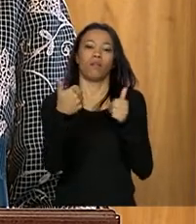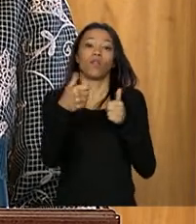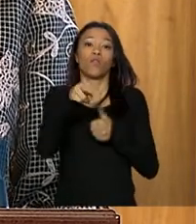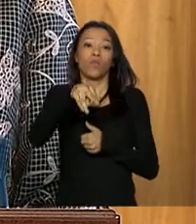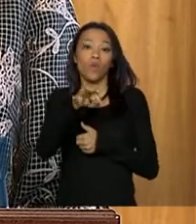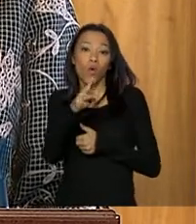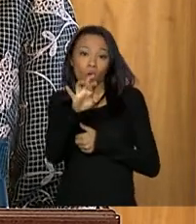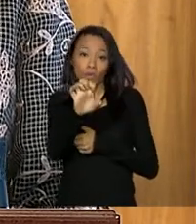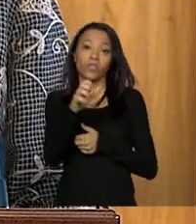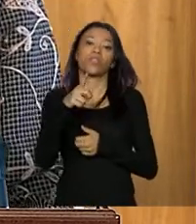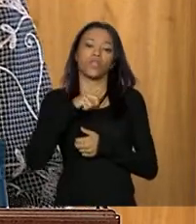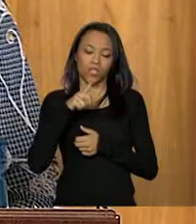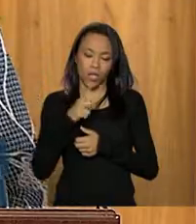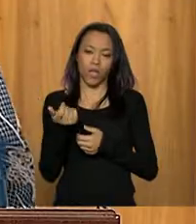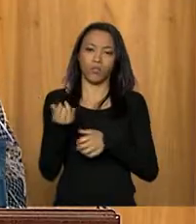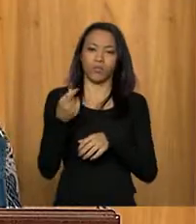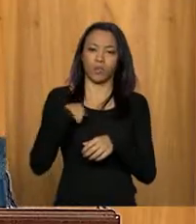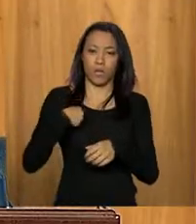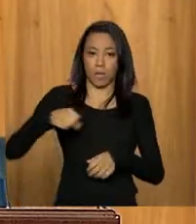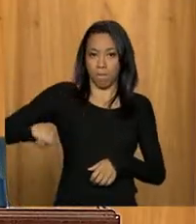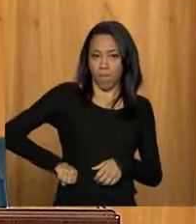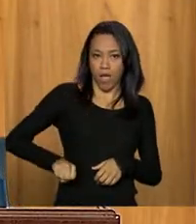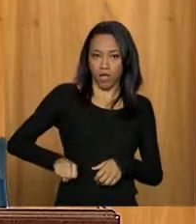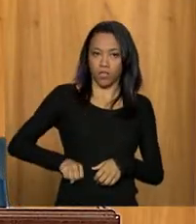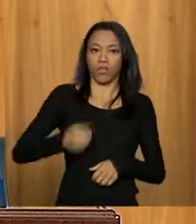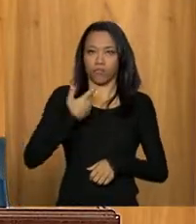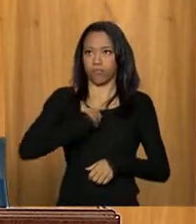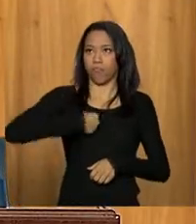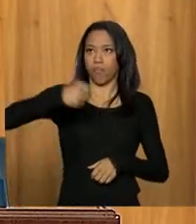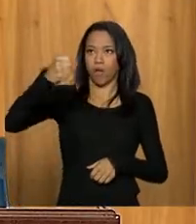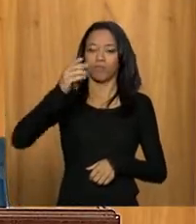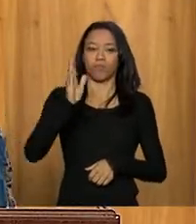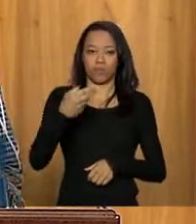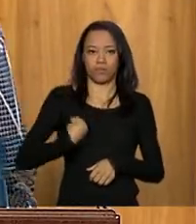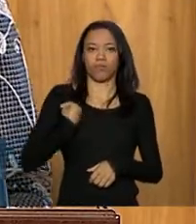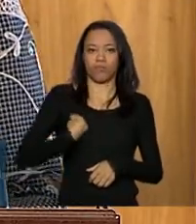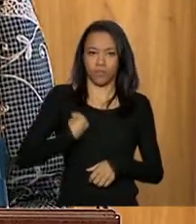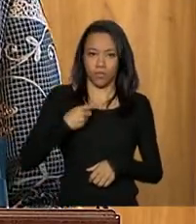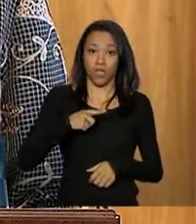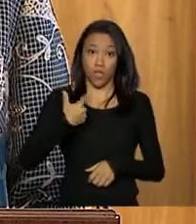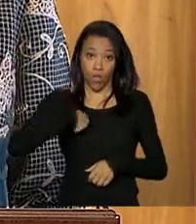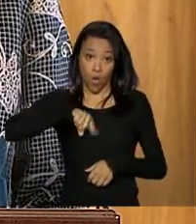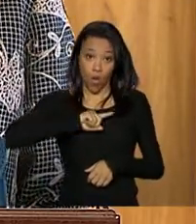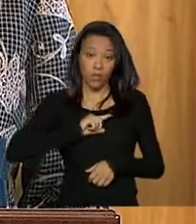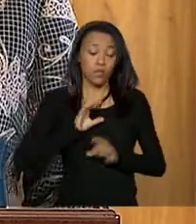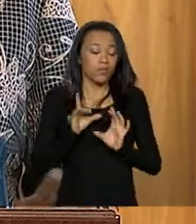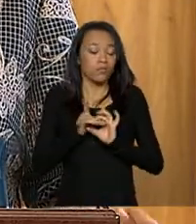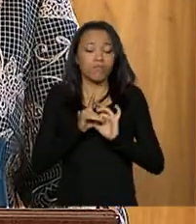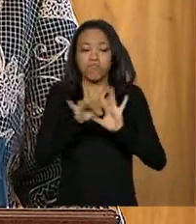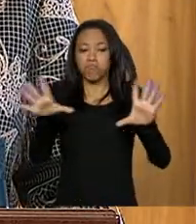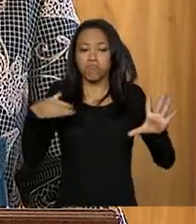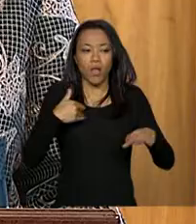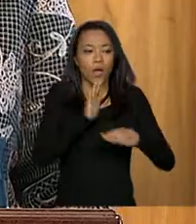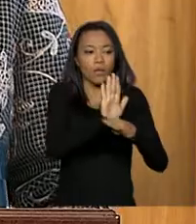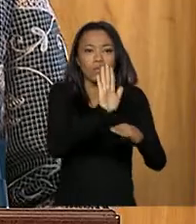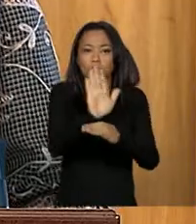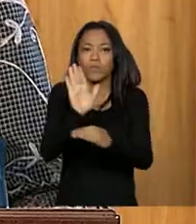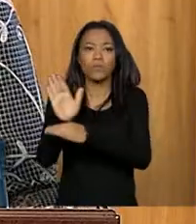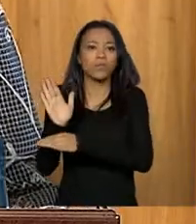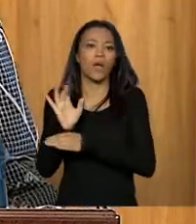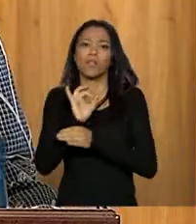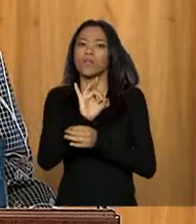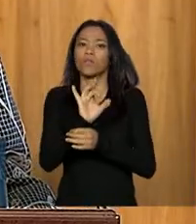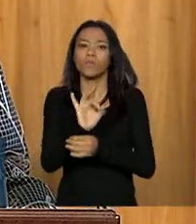em Seul e Pyongyang, estaremos sempre dispostos a colaborar não só com